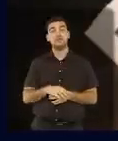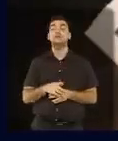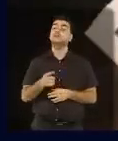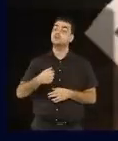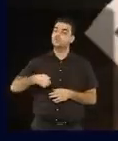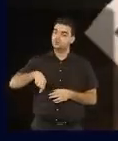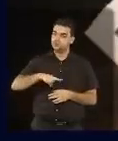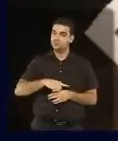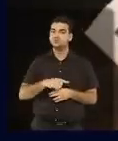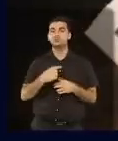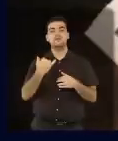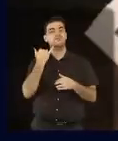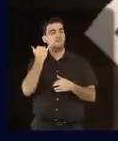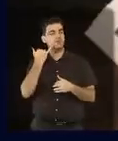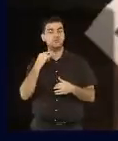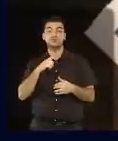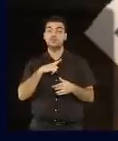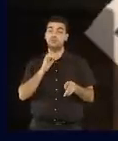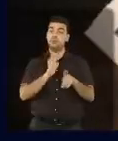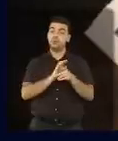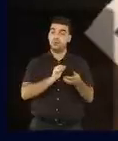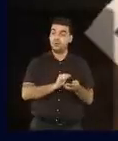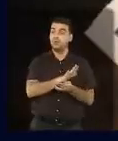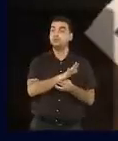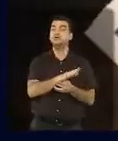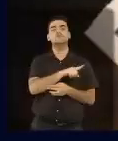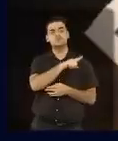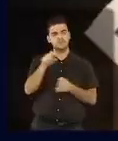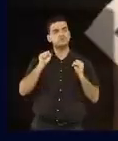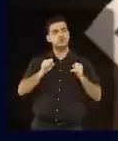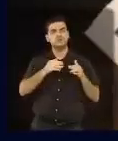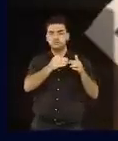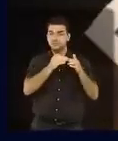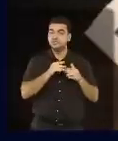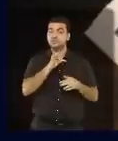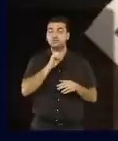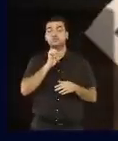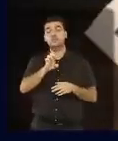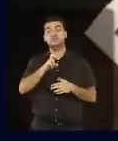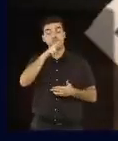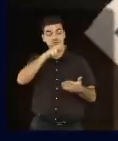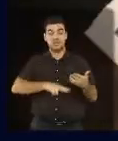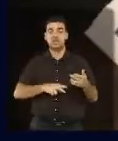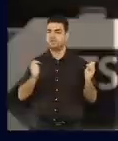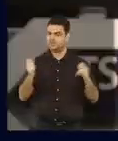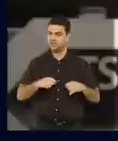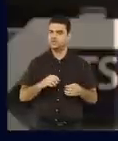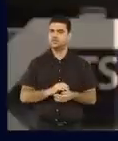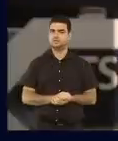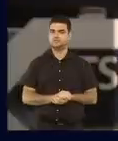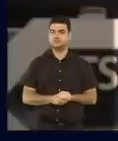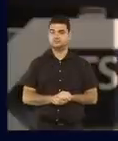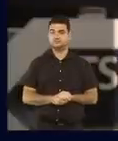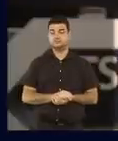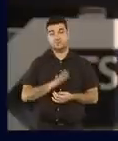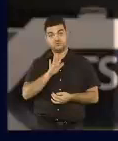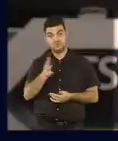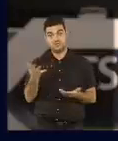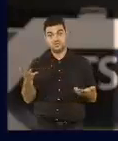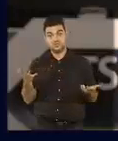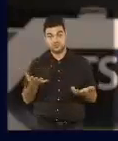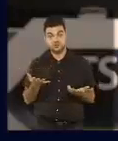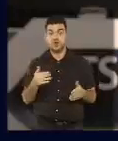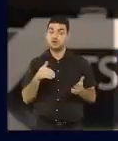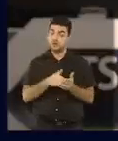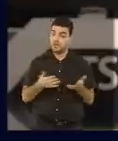todos os arquivos gerados pela urna podem ser solicitados para conferência se você